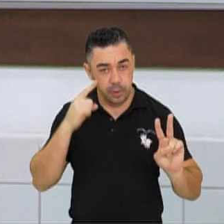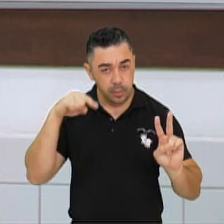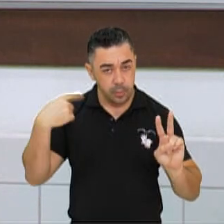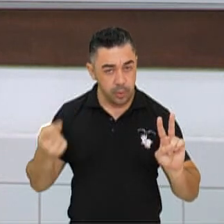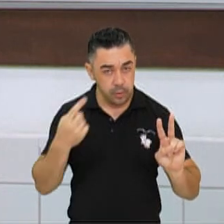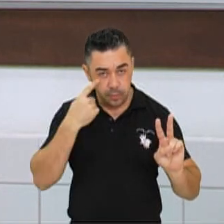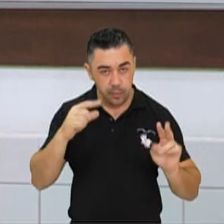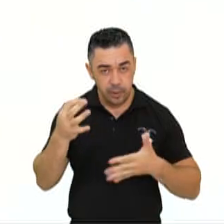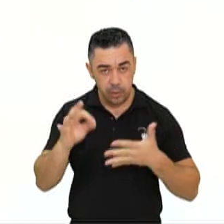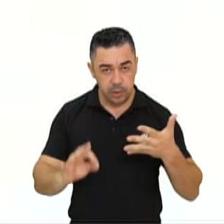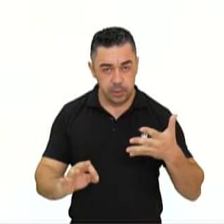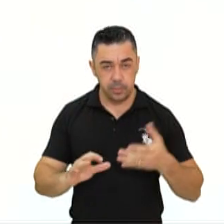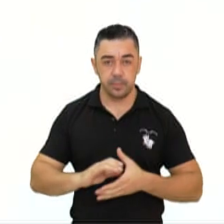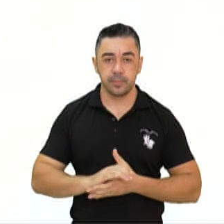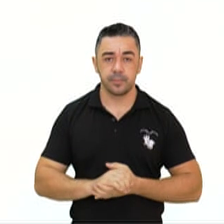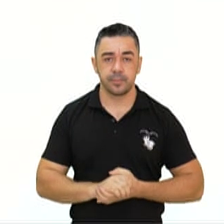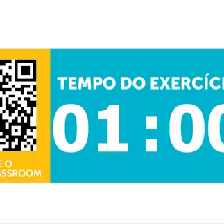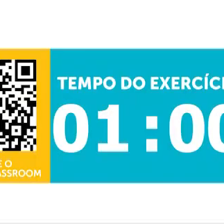pouquinho para ver a resolução.